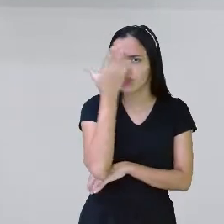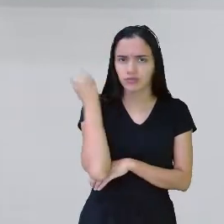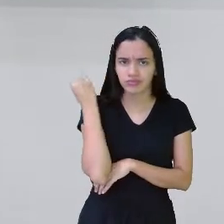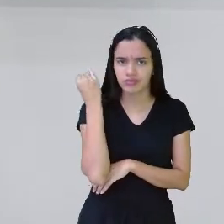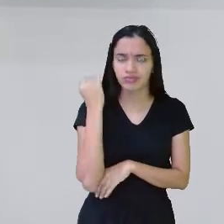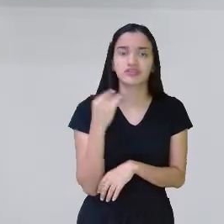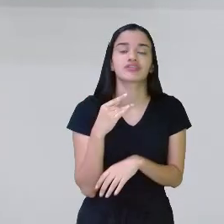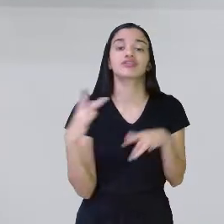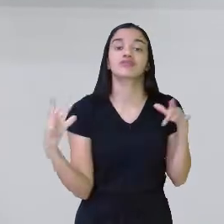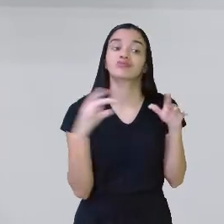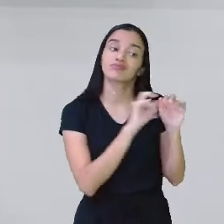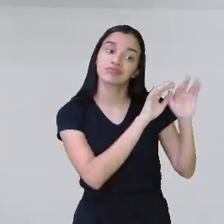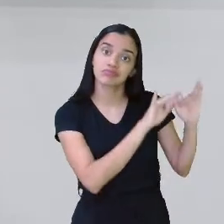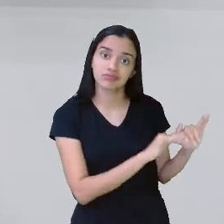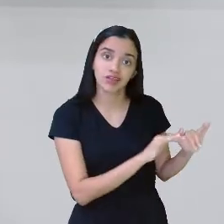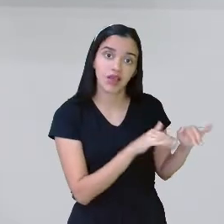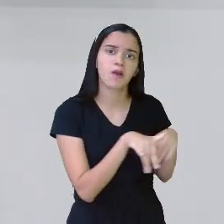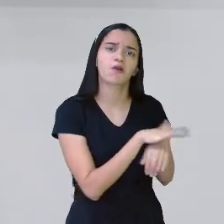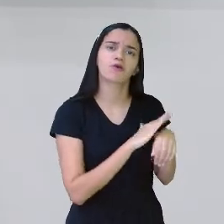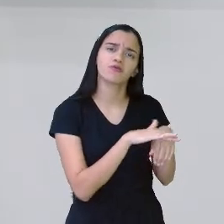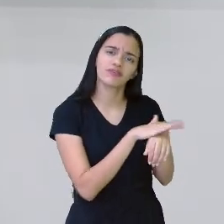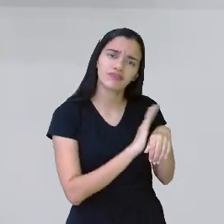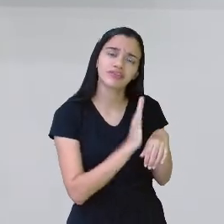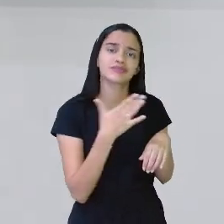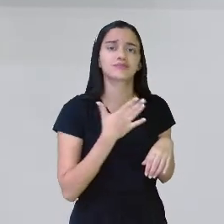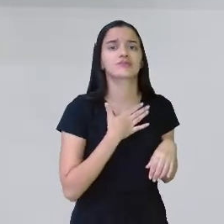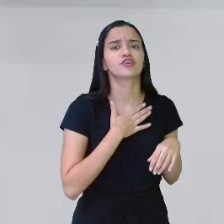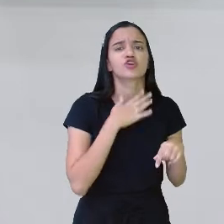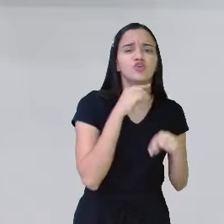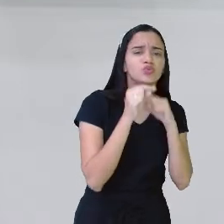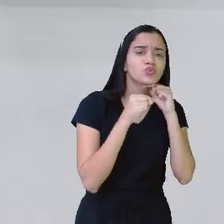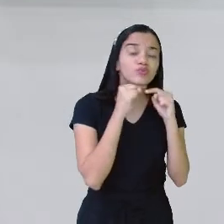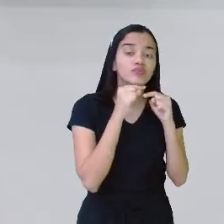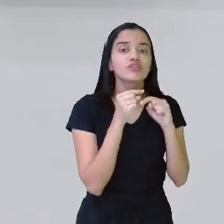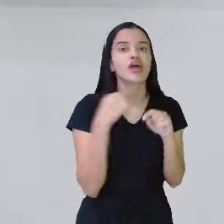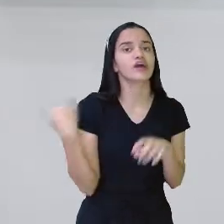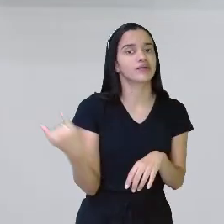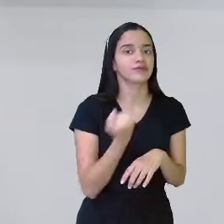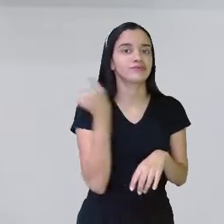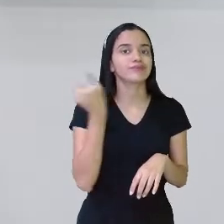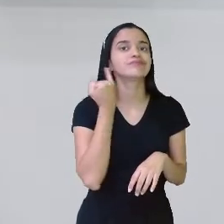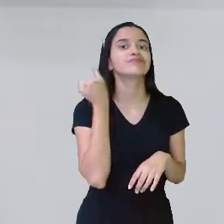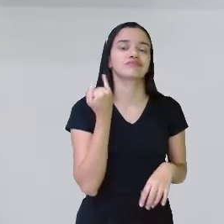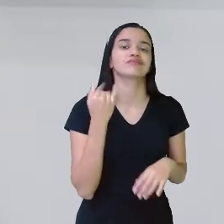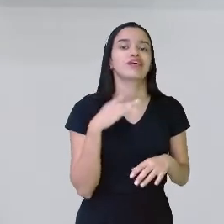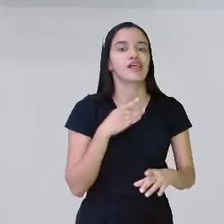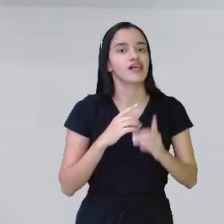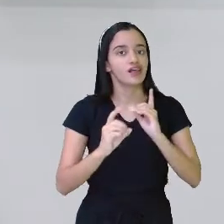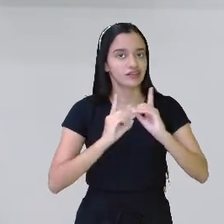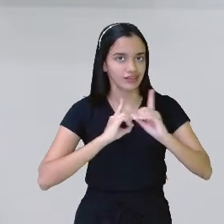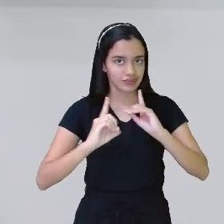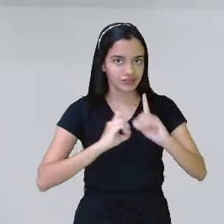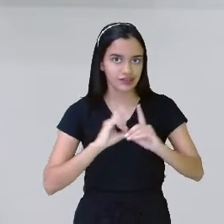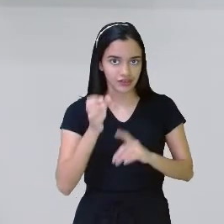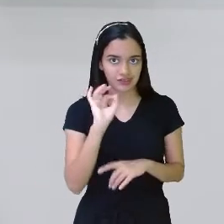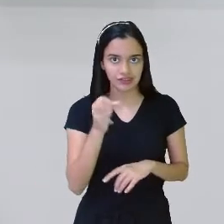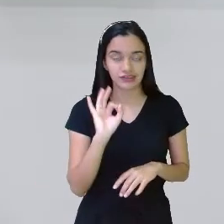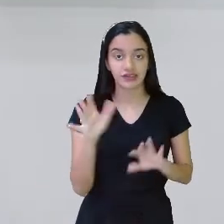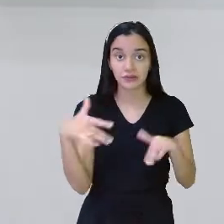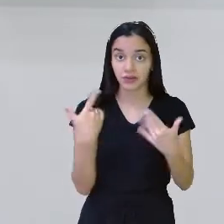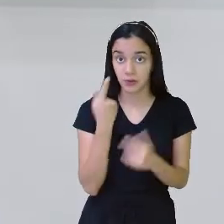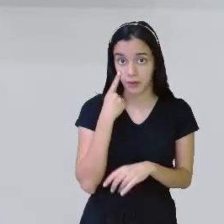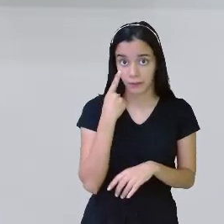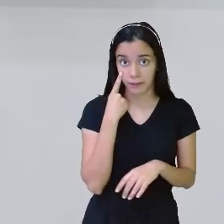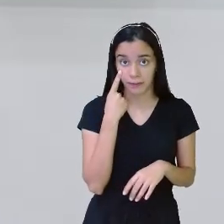tá? Se conectem no chat, conversem com a gente, tirem suas dúvidas. É muito importante que a gente tenha esse diálogo, tá certo? Então,